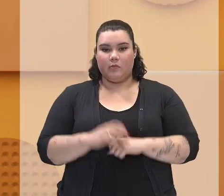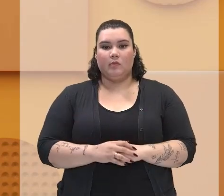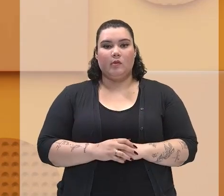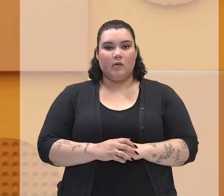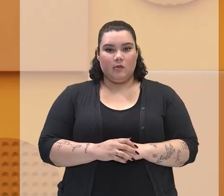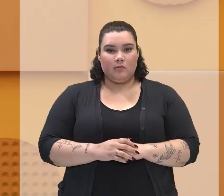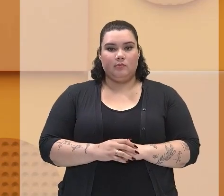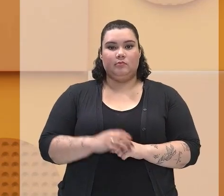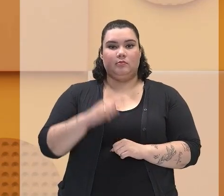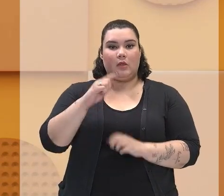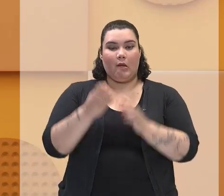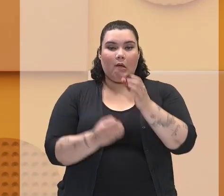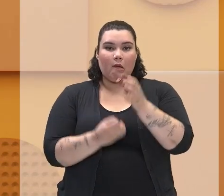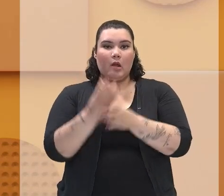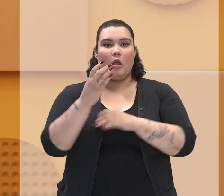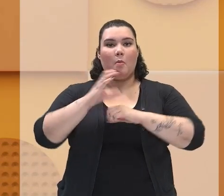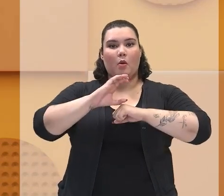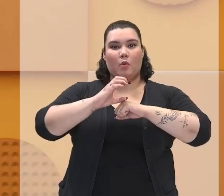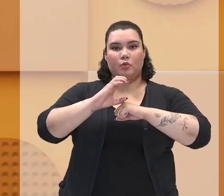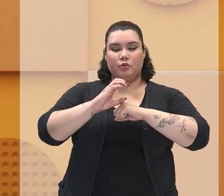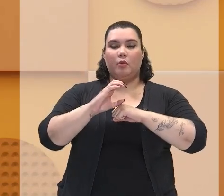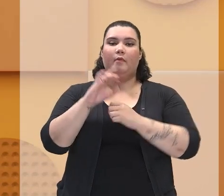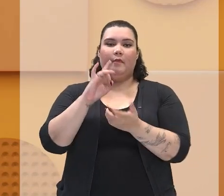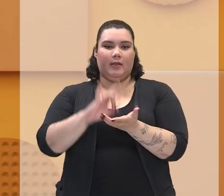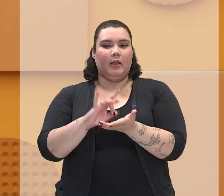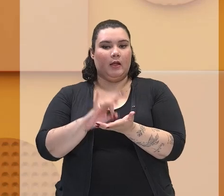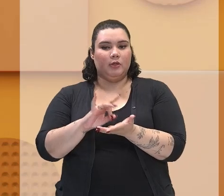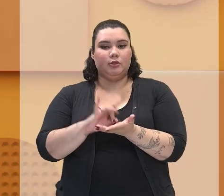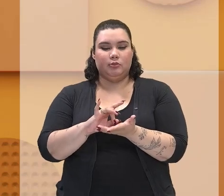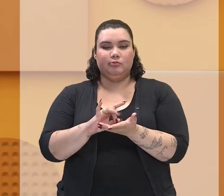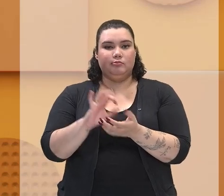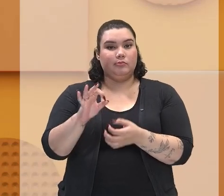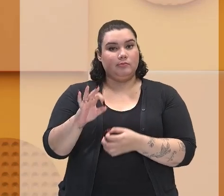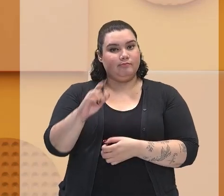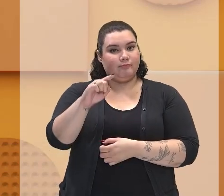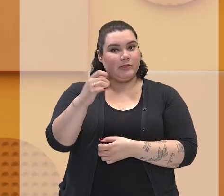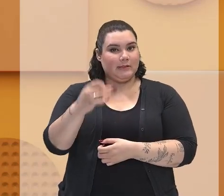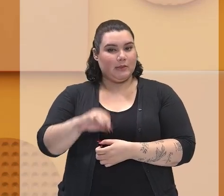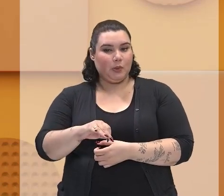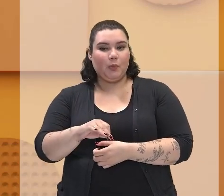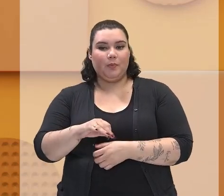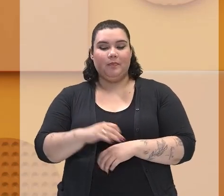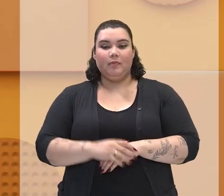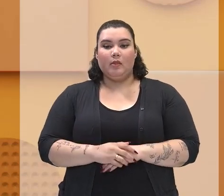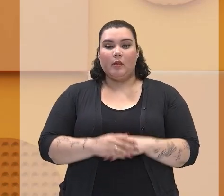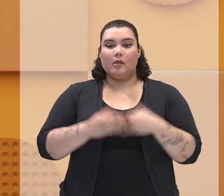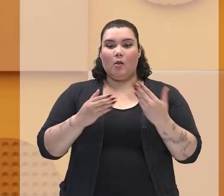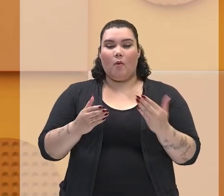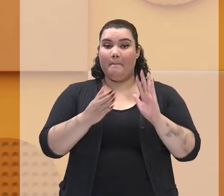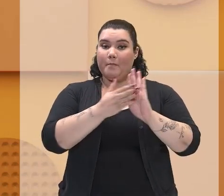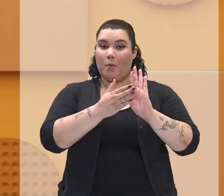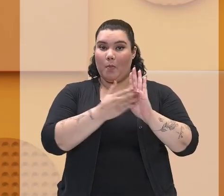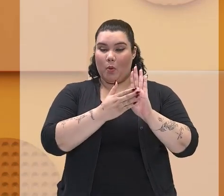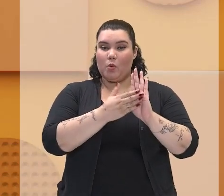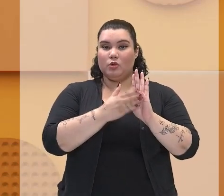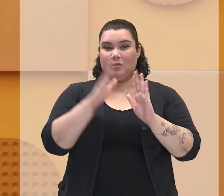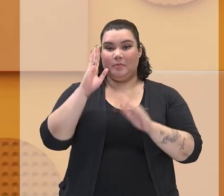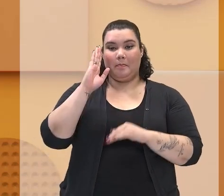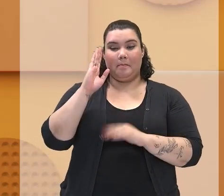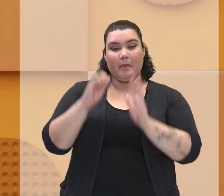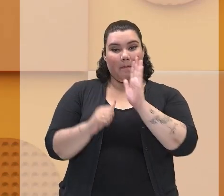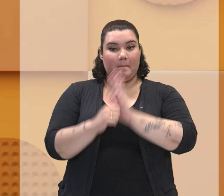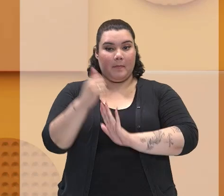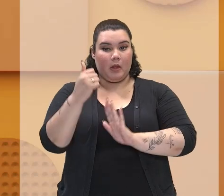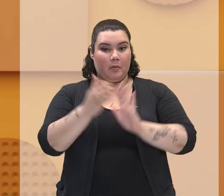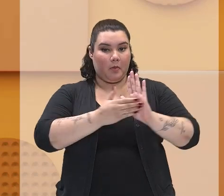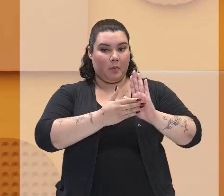respondeu e escrever uma Constituição, é isso mesmo. Ou seja, a proposta inicial era fazer com que a França